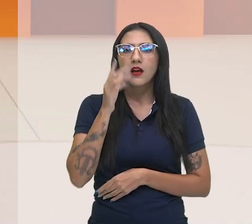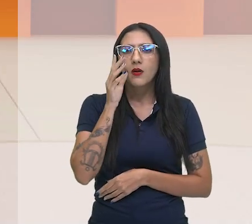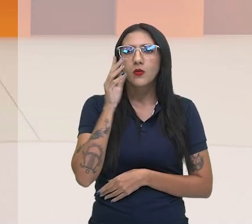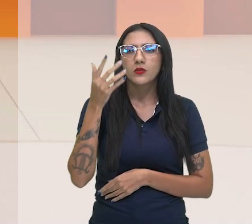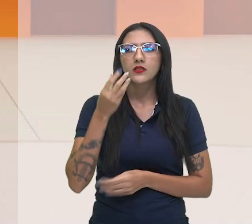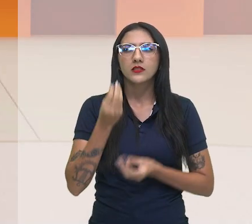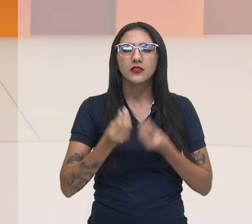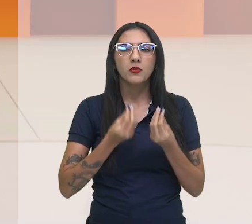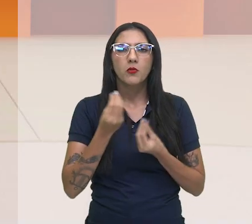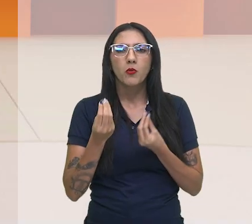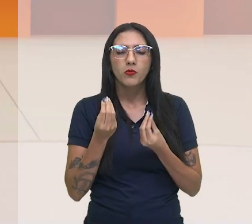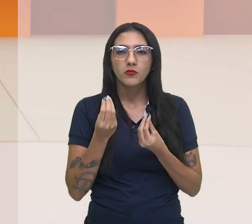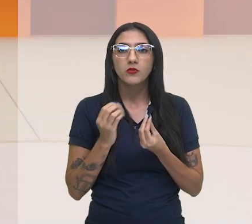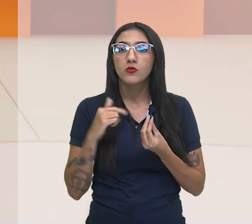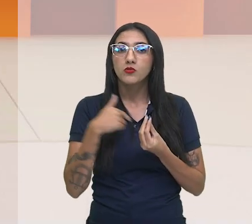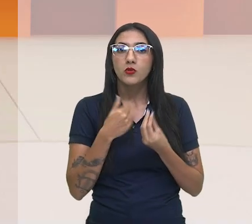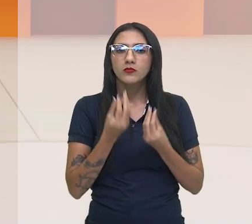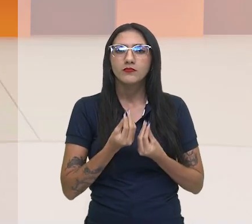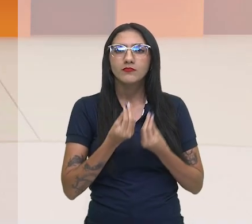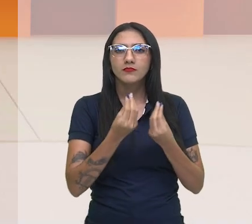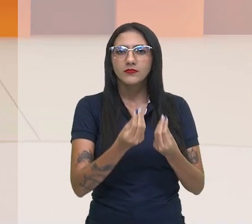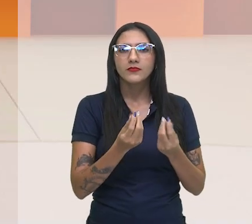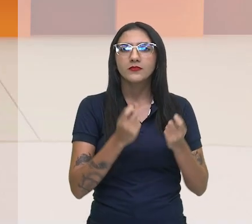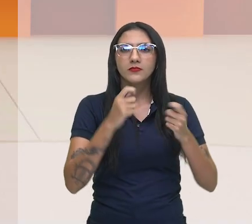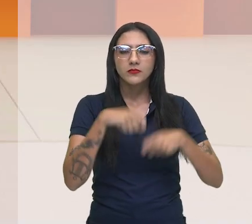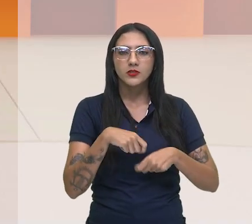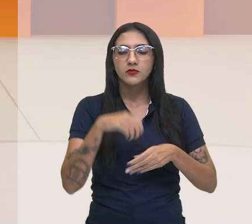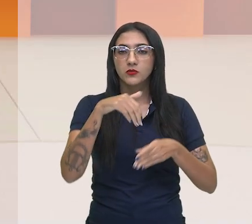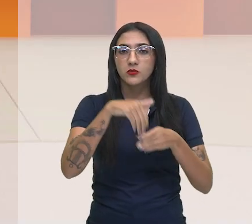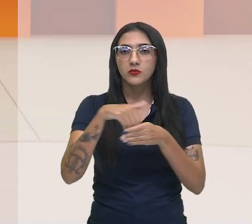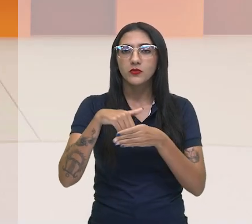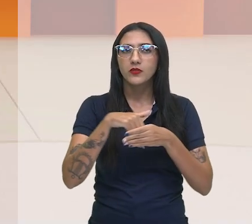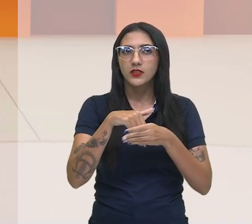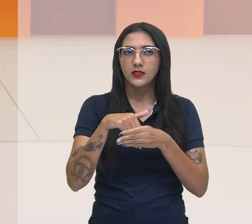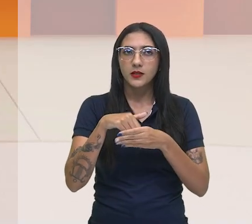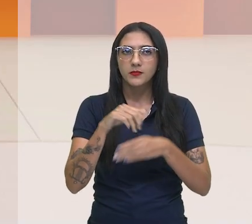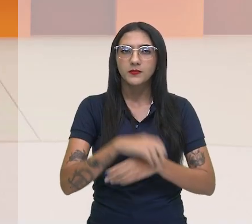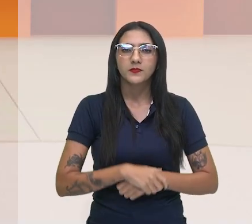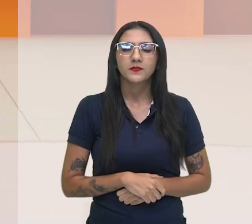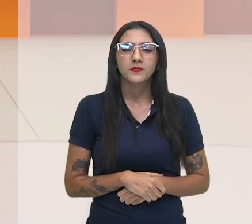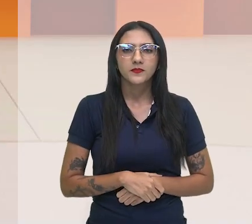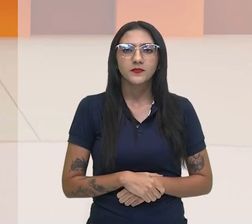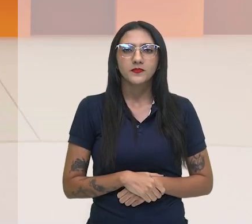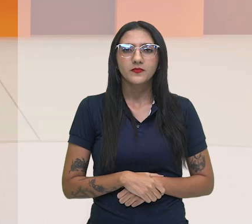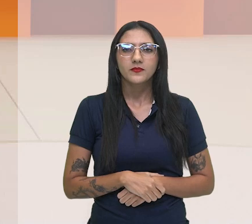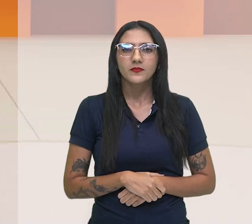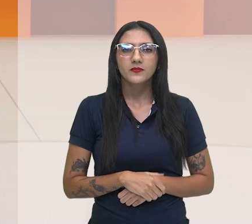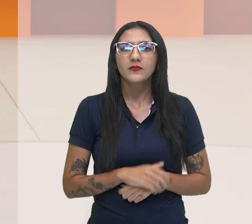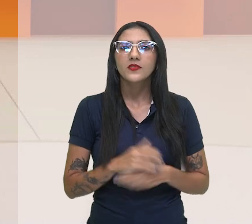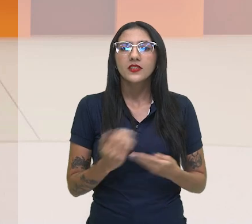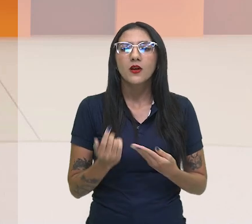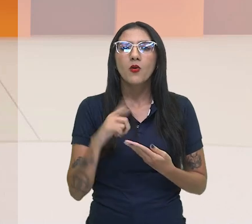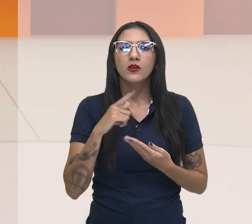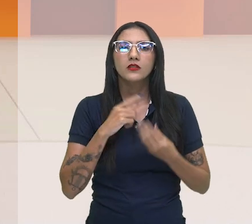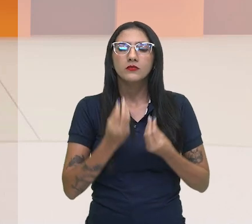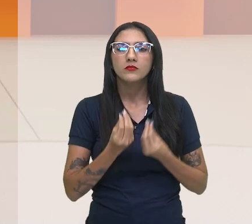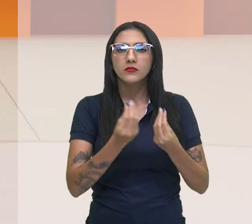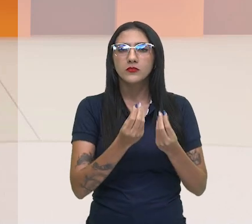o nosso aval para que um candidato governe. Isso